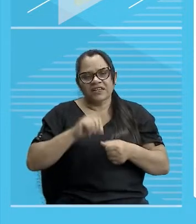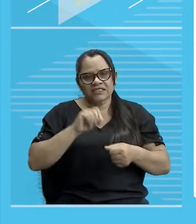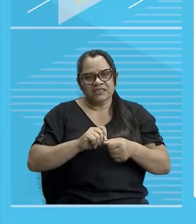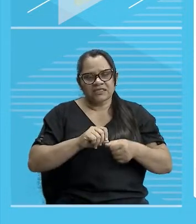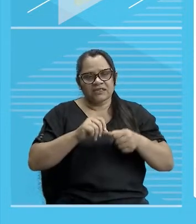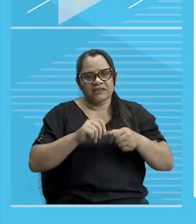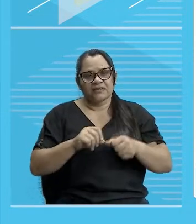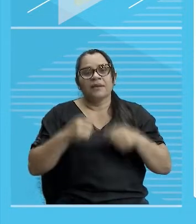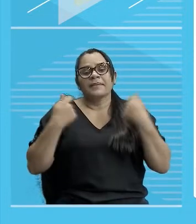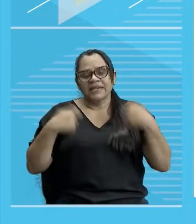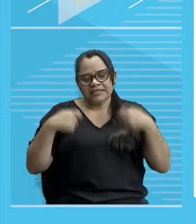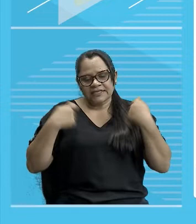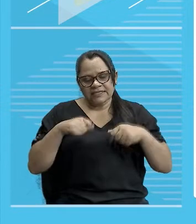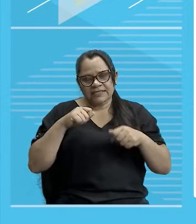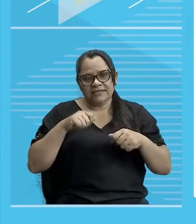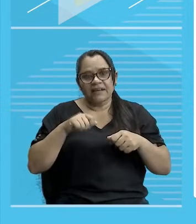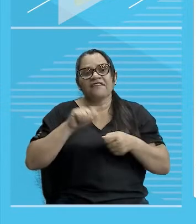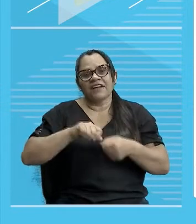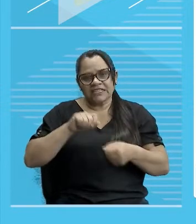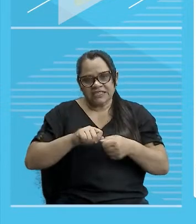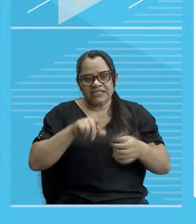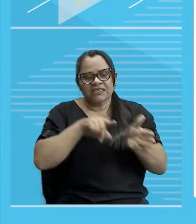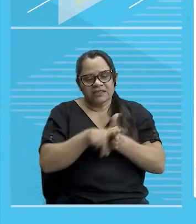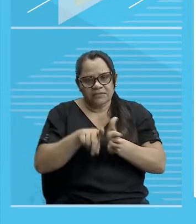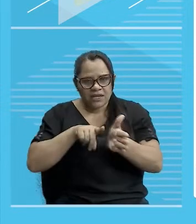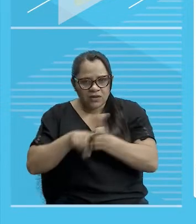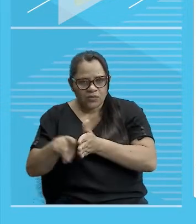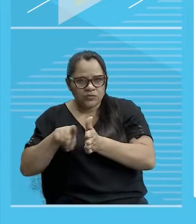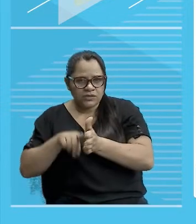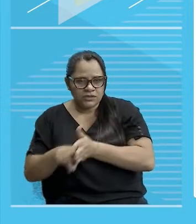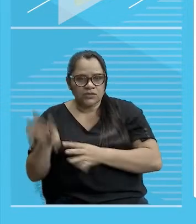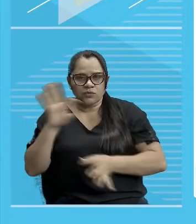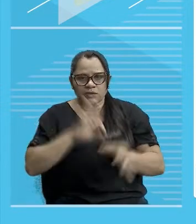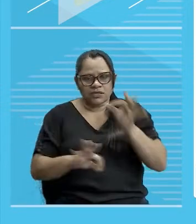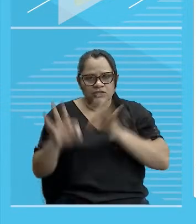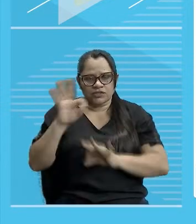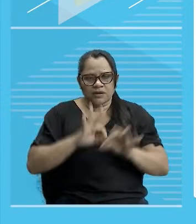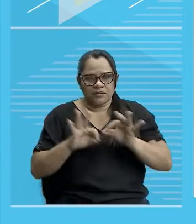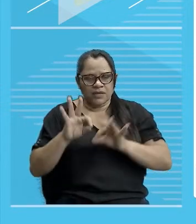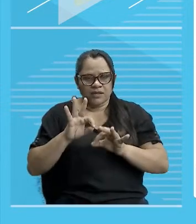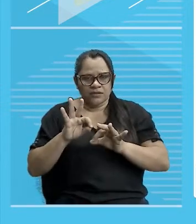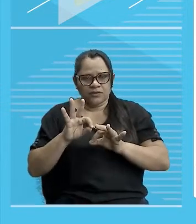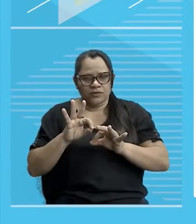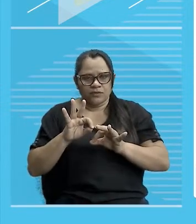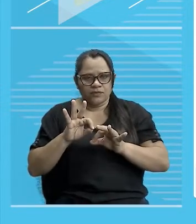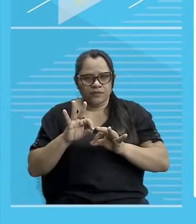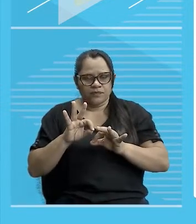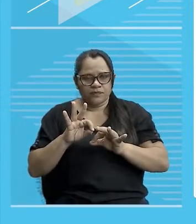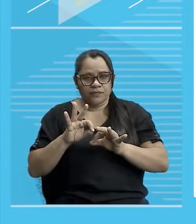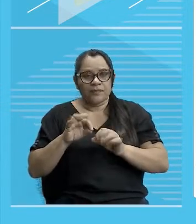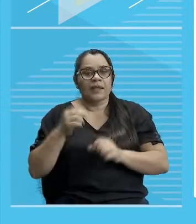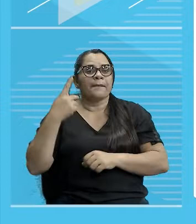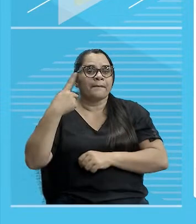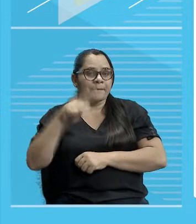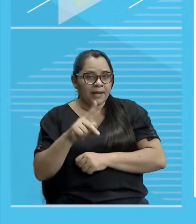faça essas perguntas isso é um planejamento operacional colocar o que em ação